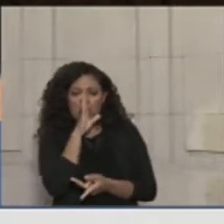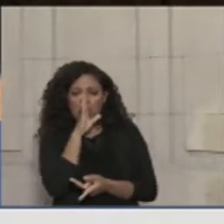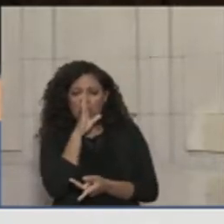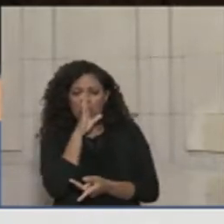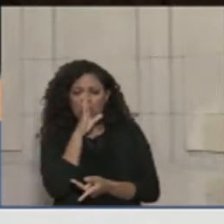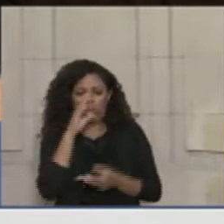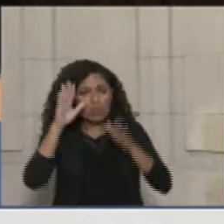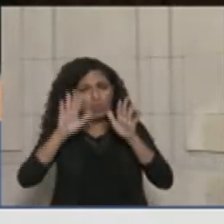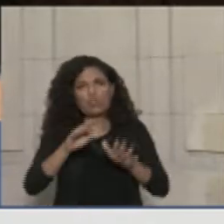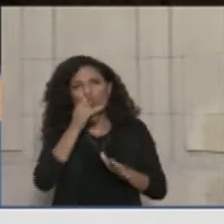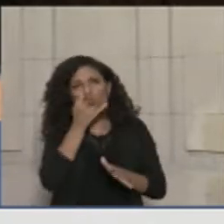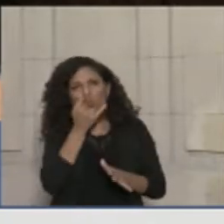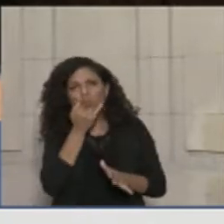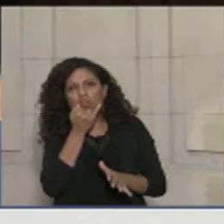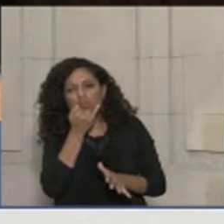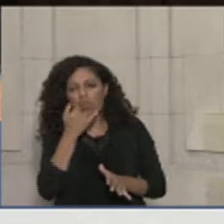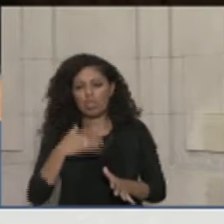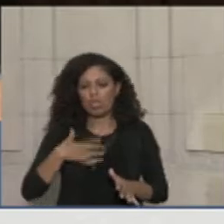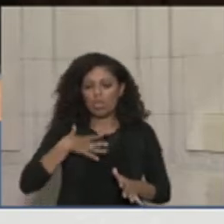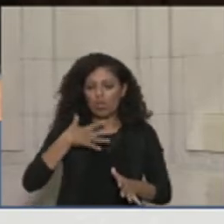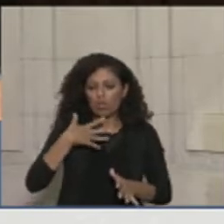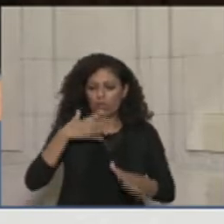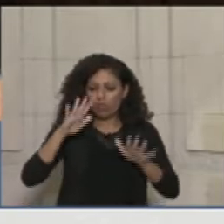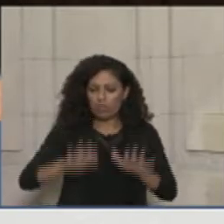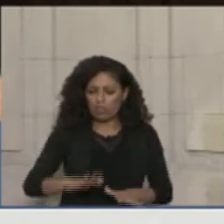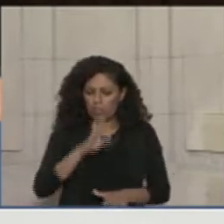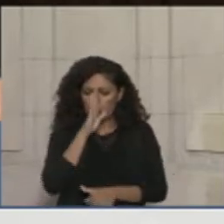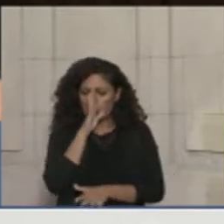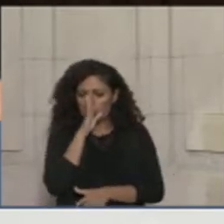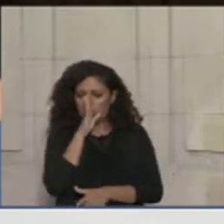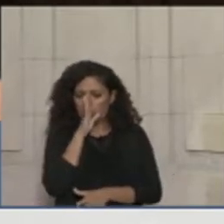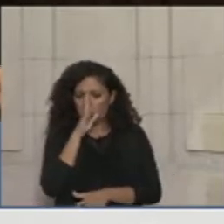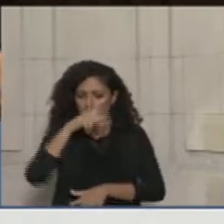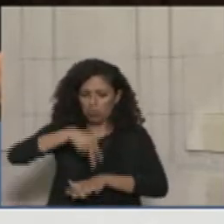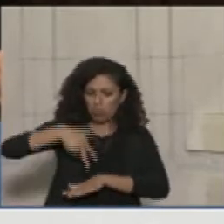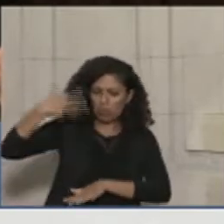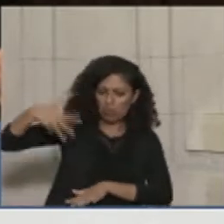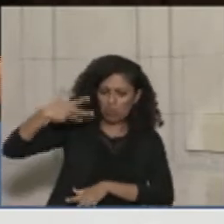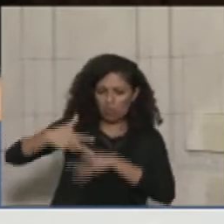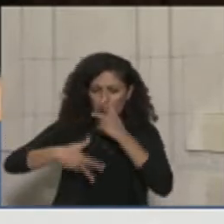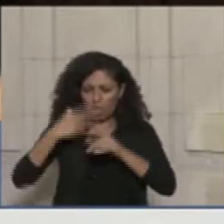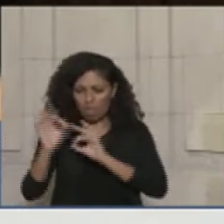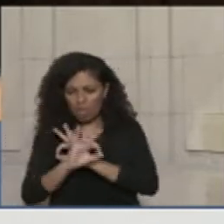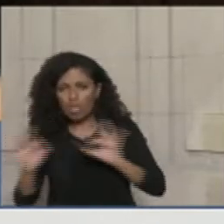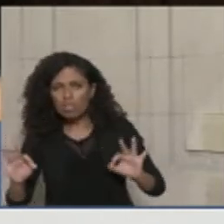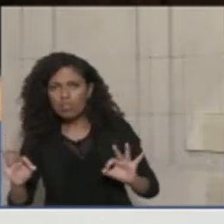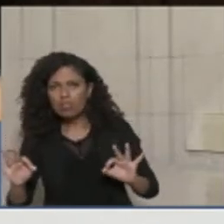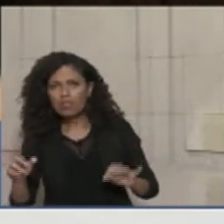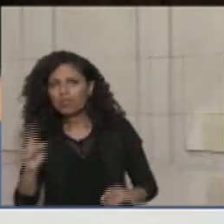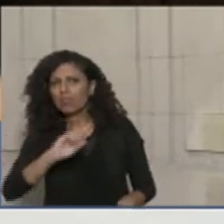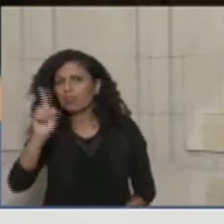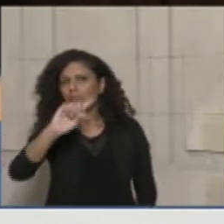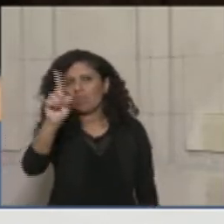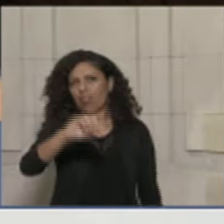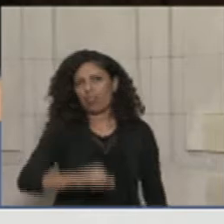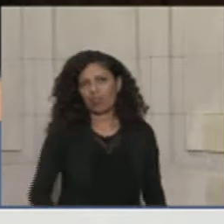sem fazer esse registro, porque quando der 31 de março, nós não teremos os plenários